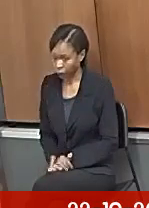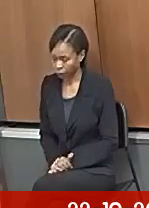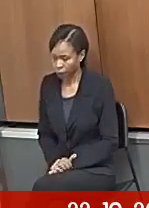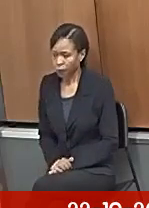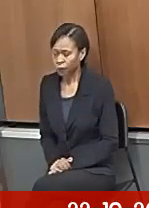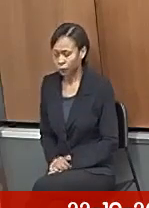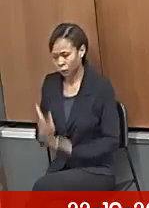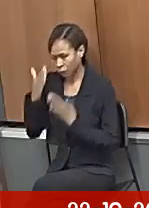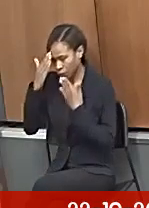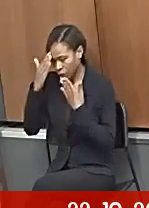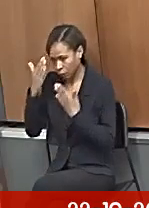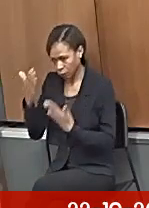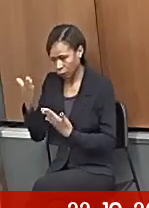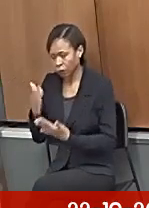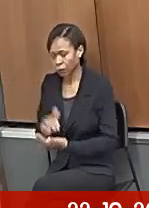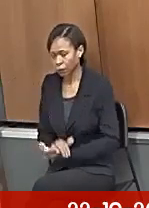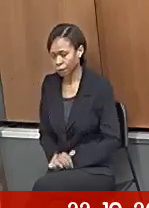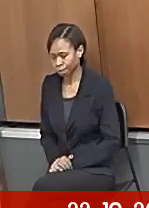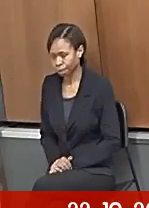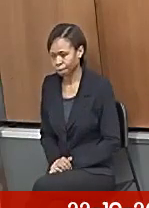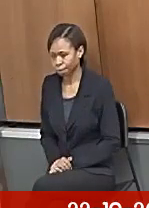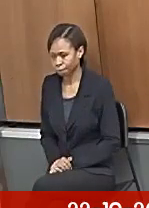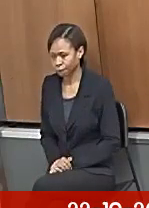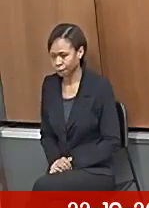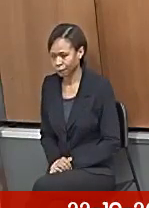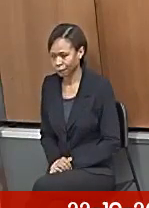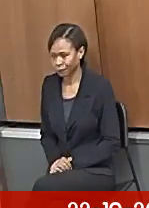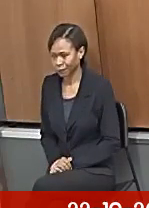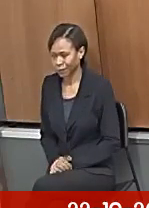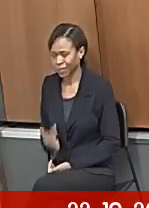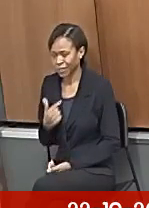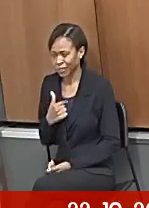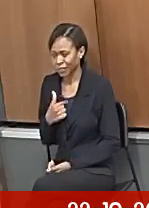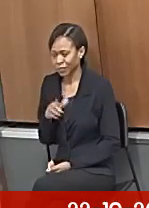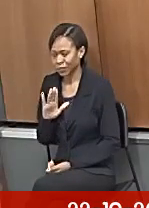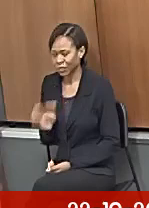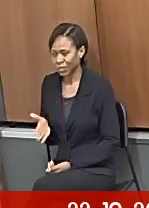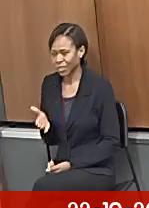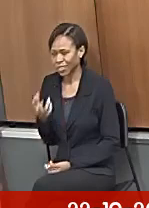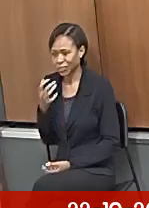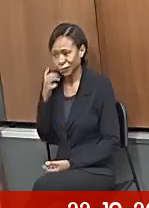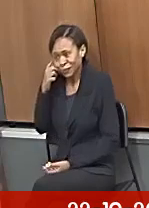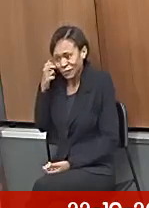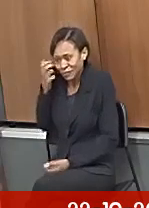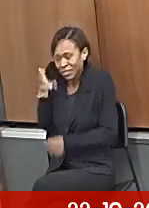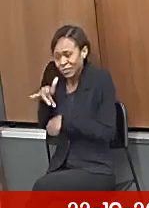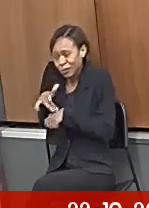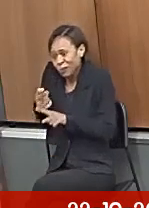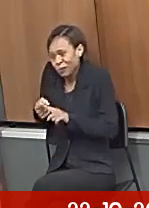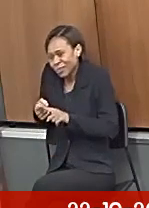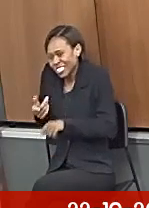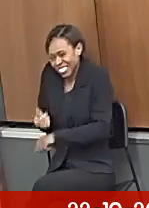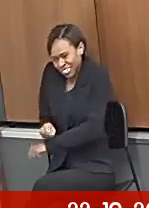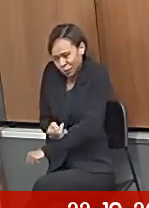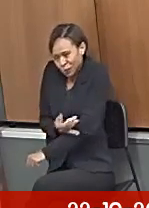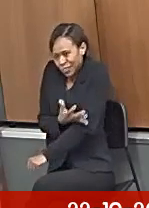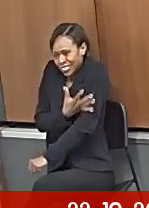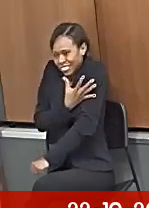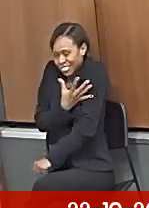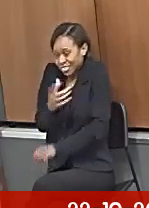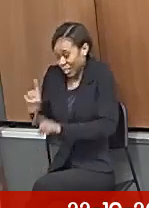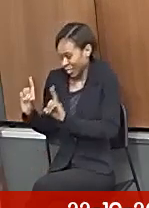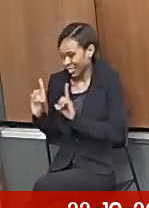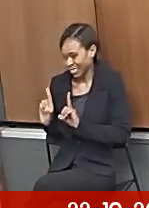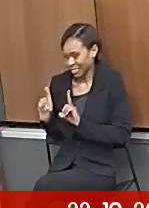Muito obrigado, doutor Paulo. Desculpa, a emoção. Eu já estava aqui ficando constrangido, porque a emoção daqui, né, apesar que a